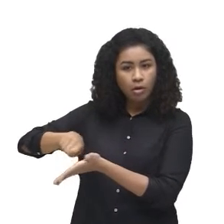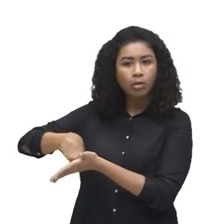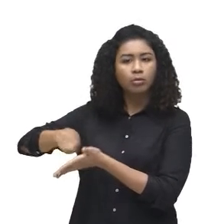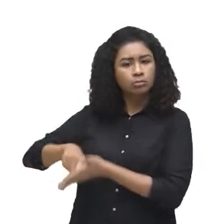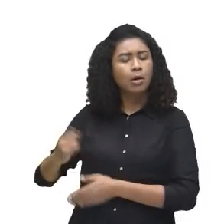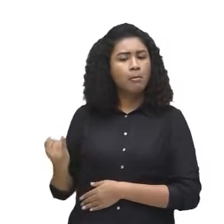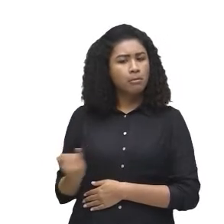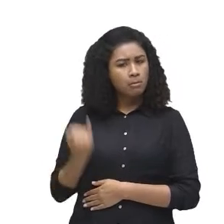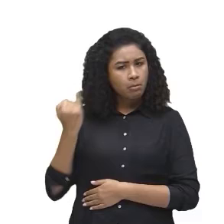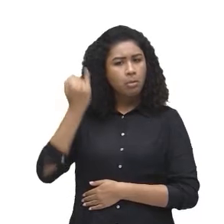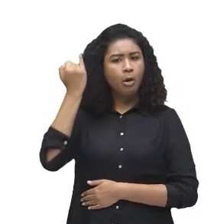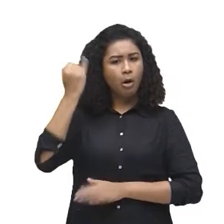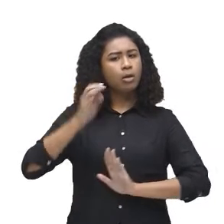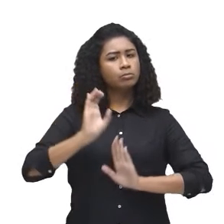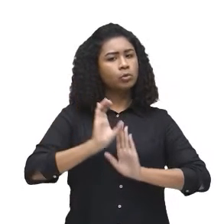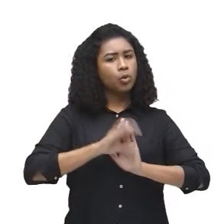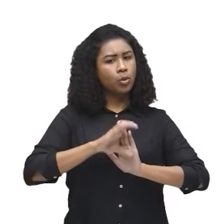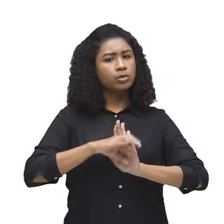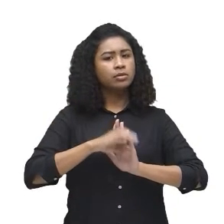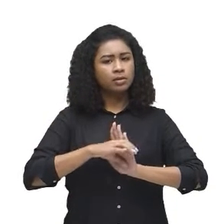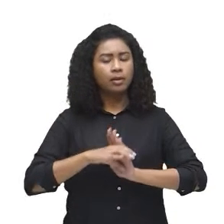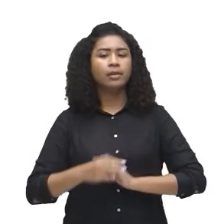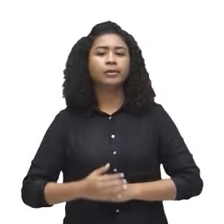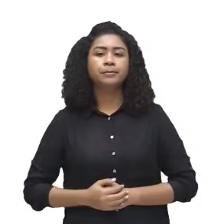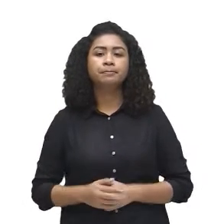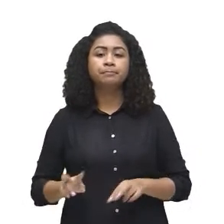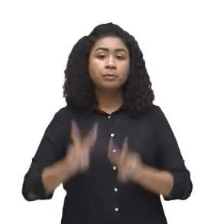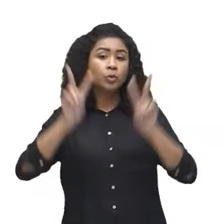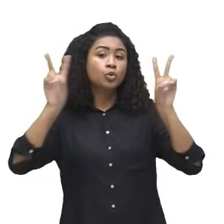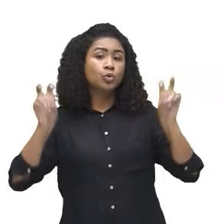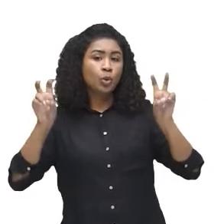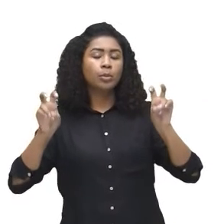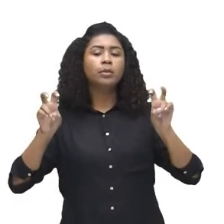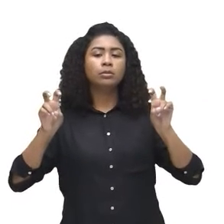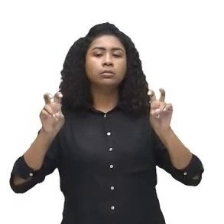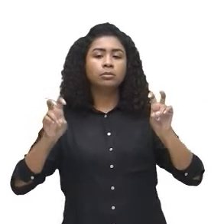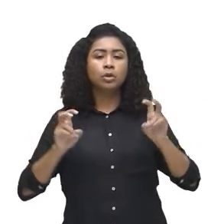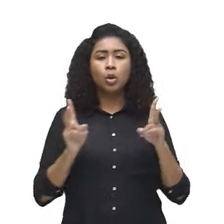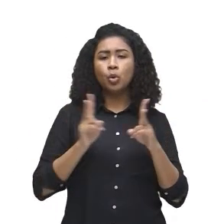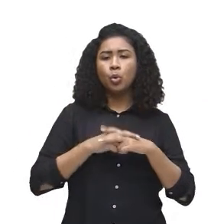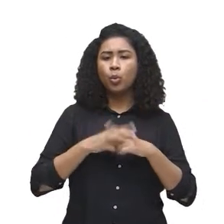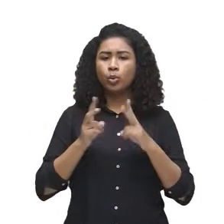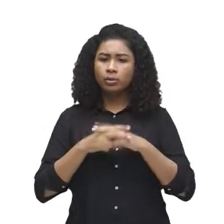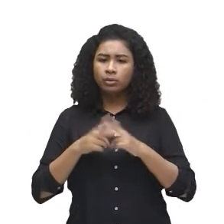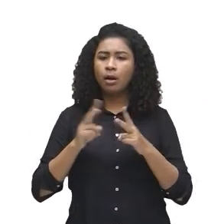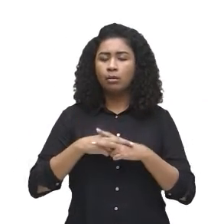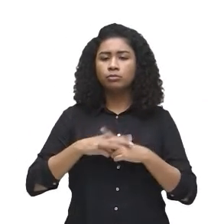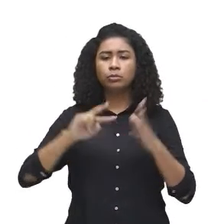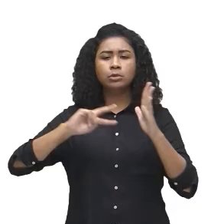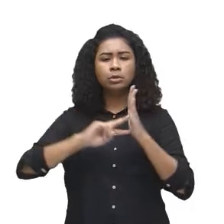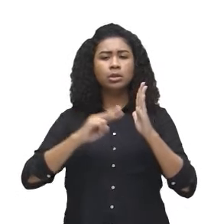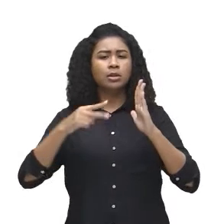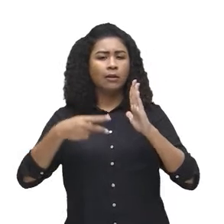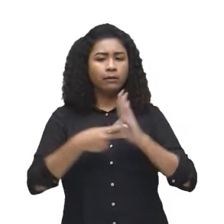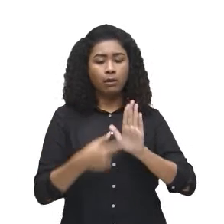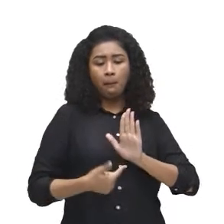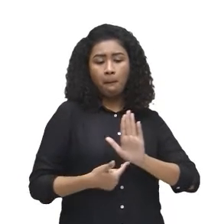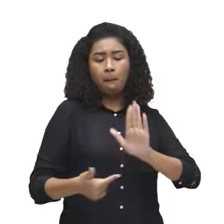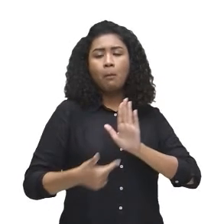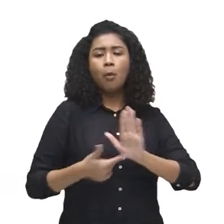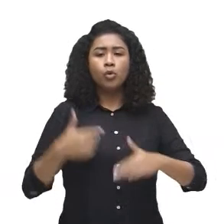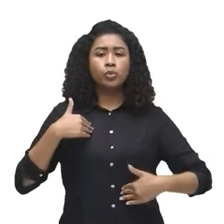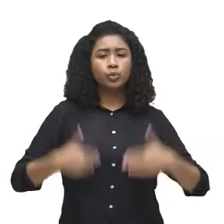importante. E ela diz respeito ao significado de luta como uma manifestação corporal, da